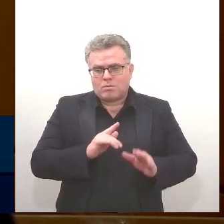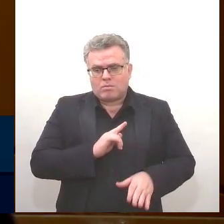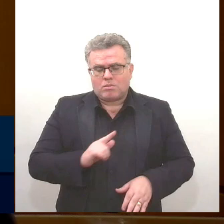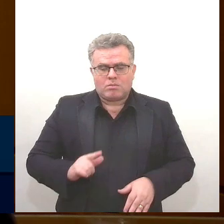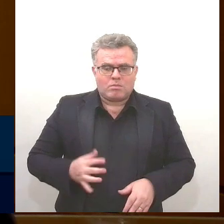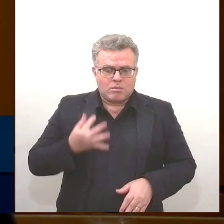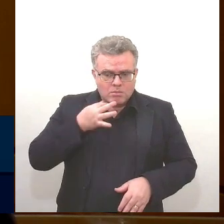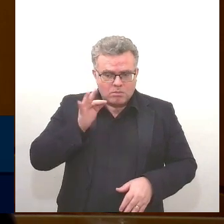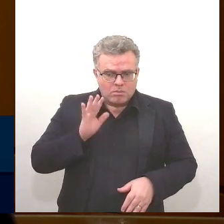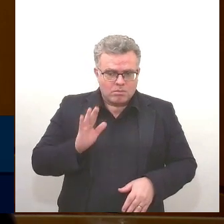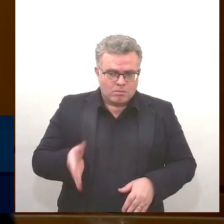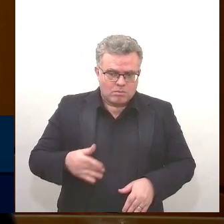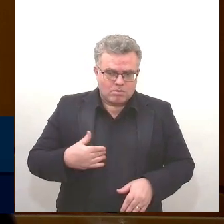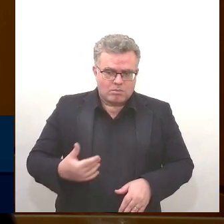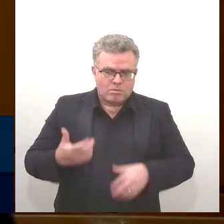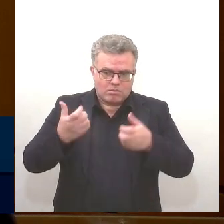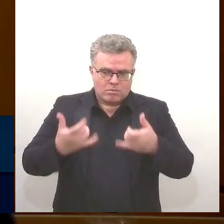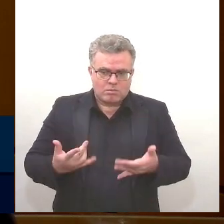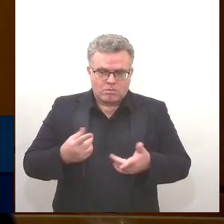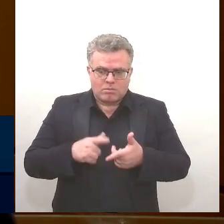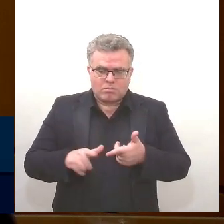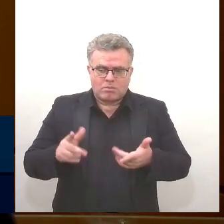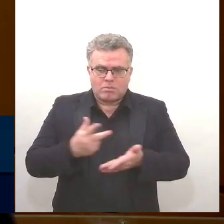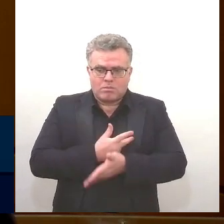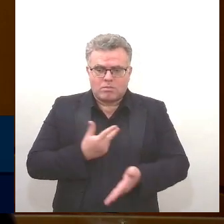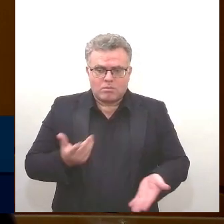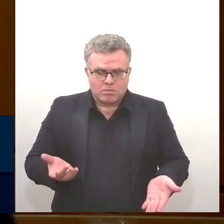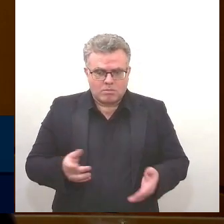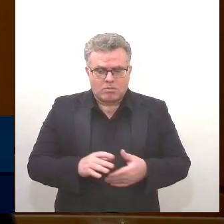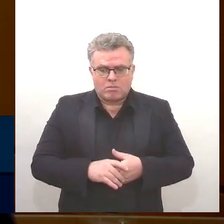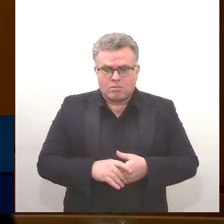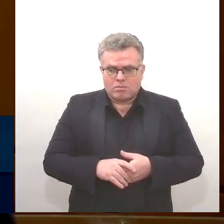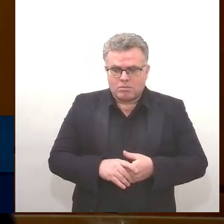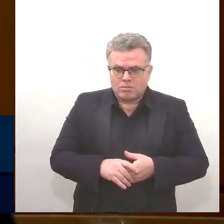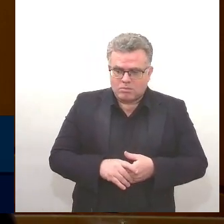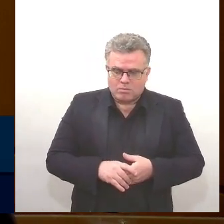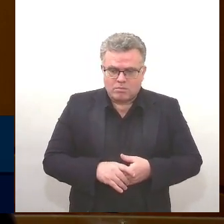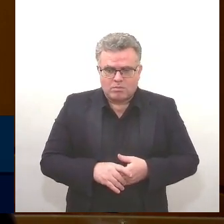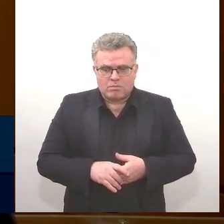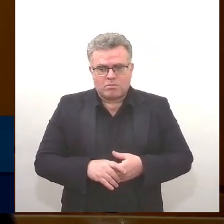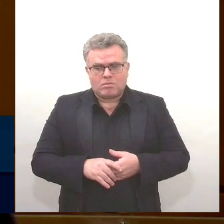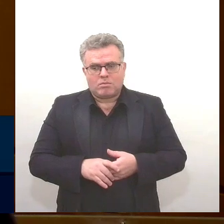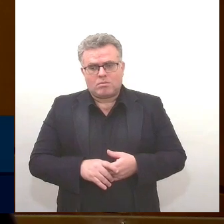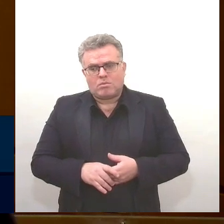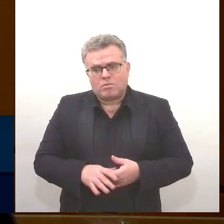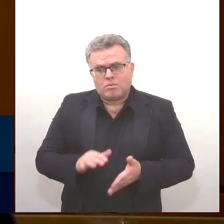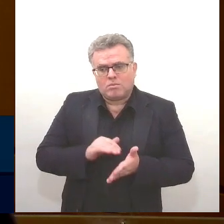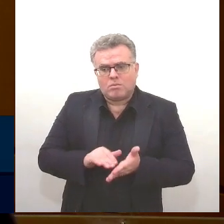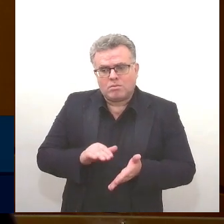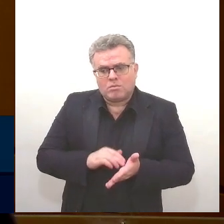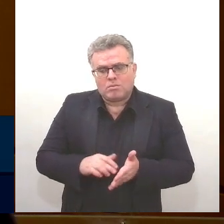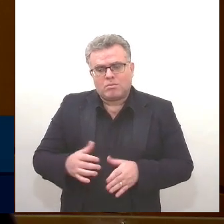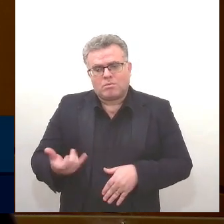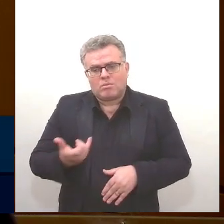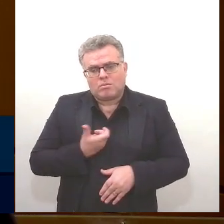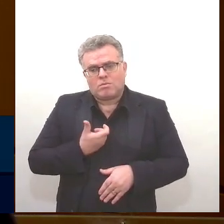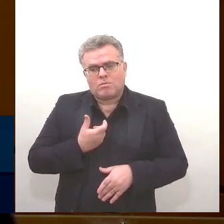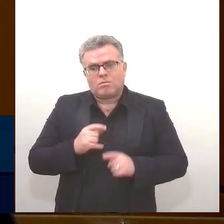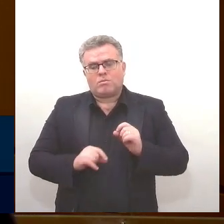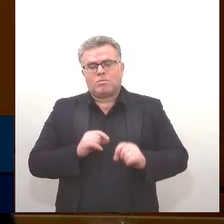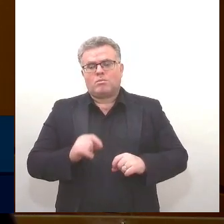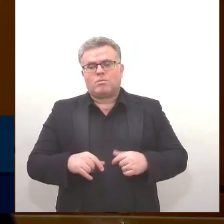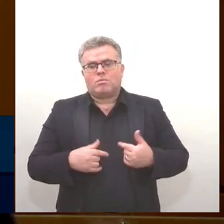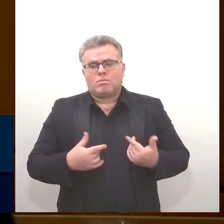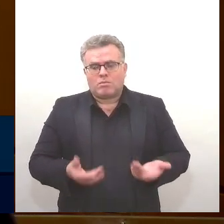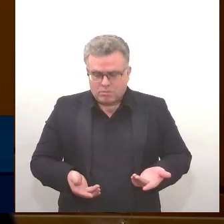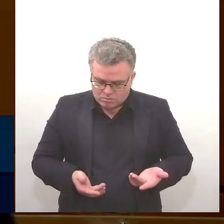este problema mas pedir ao Senhor secretário que encaminhe senhor